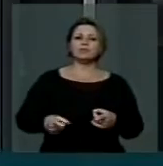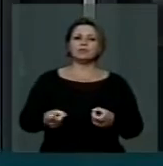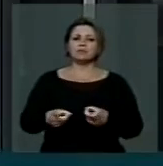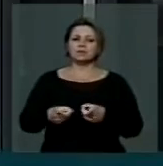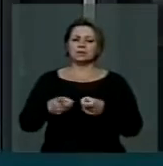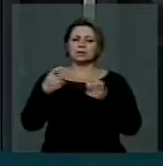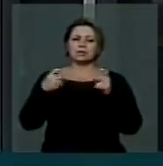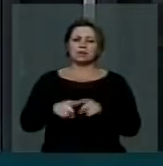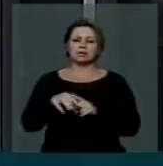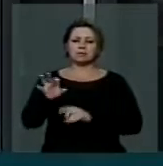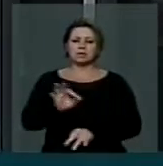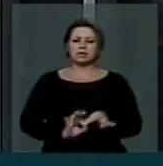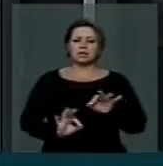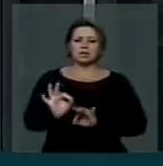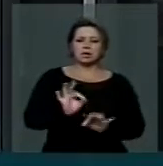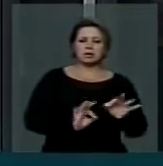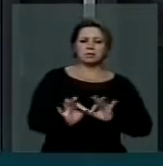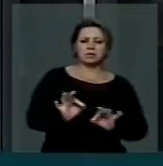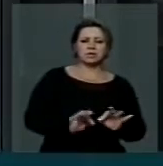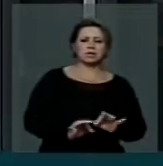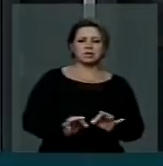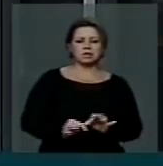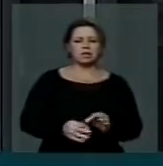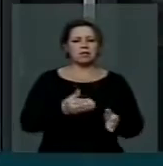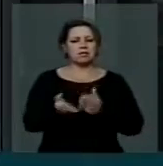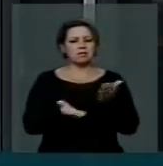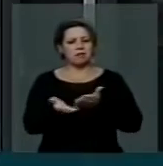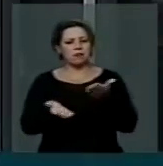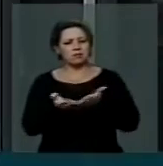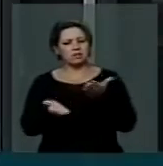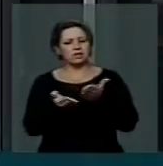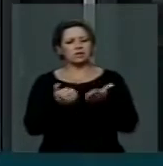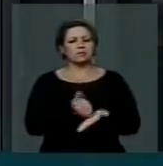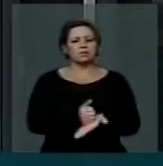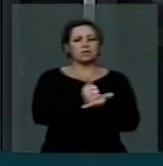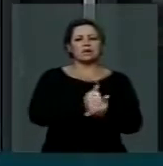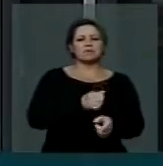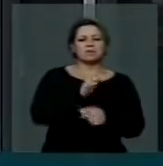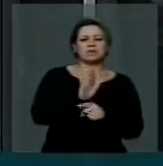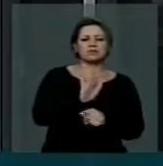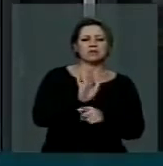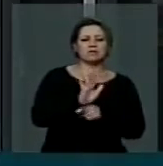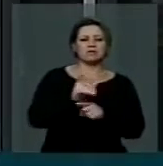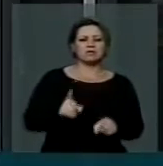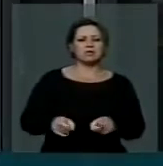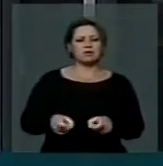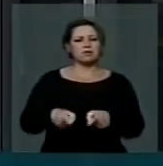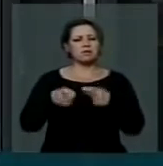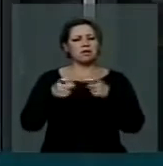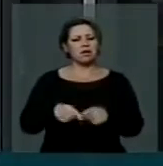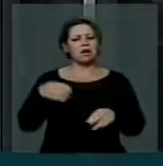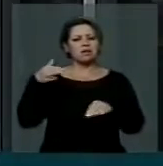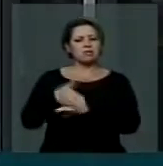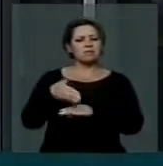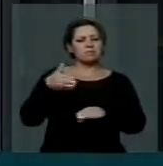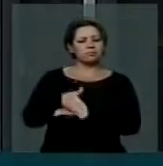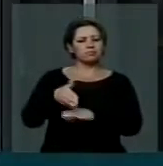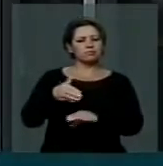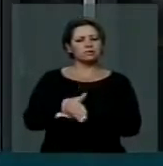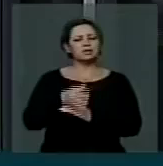injusta, planejar, preparar, incitar ou contribuir para a guerra, ou participar de plano